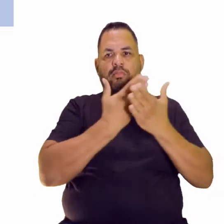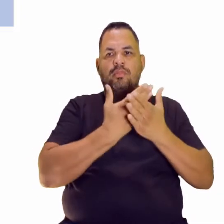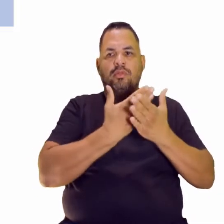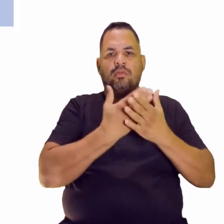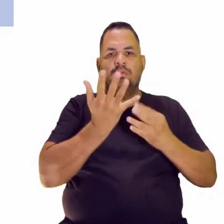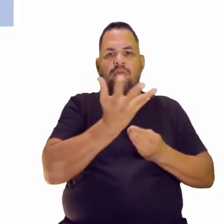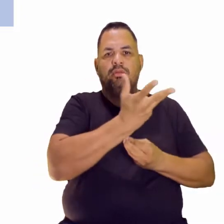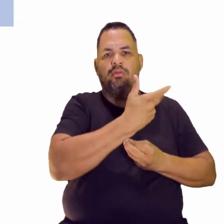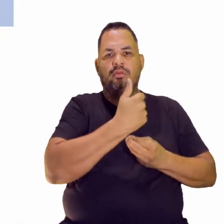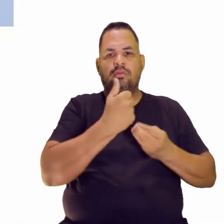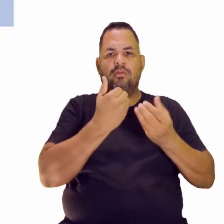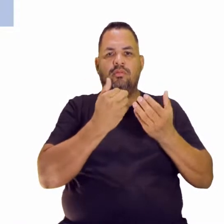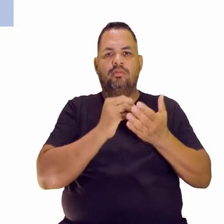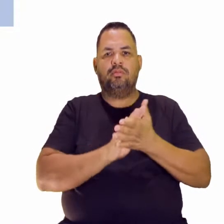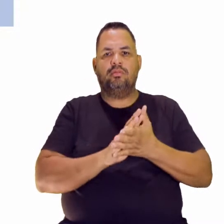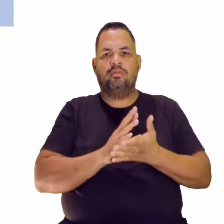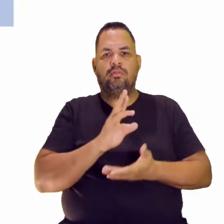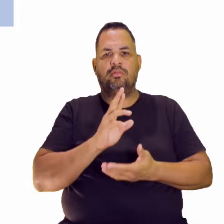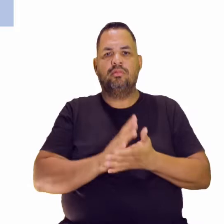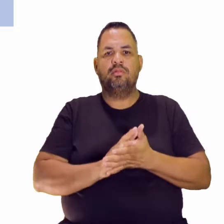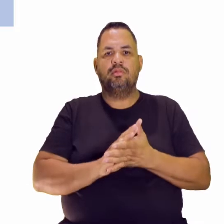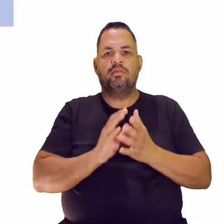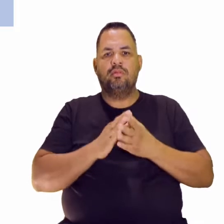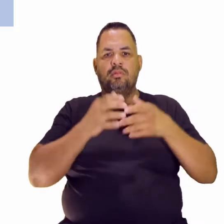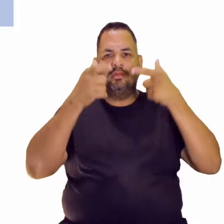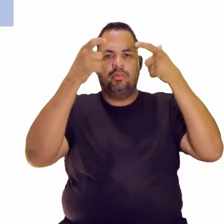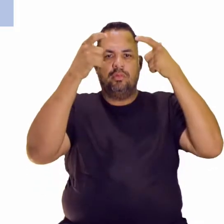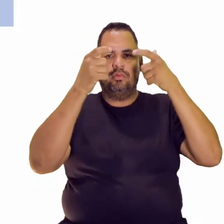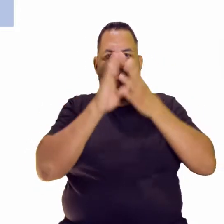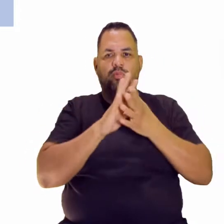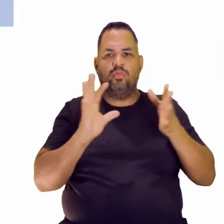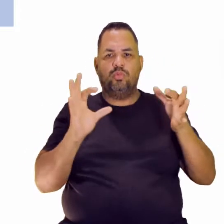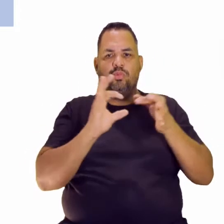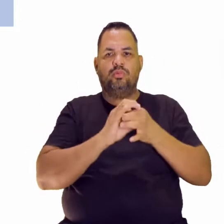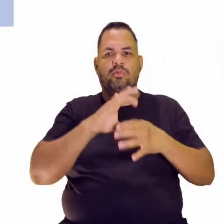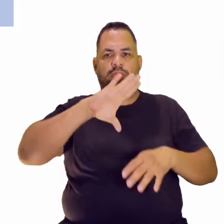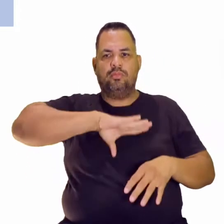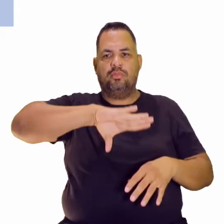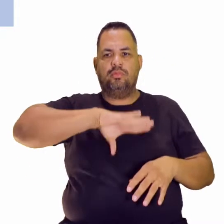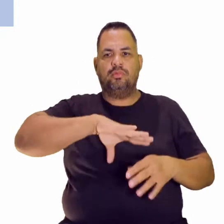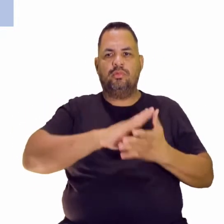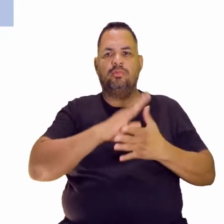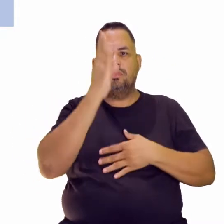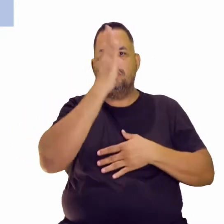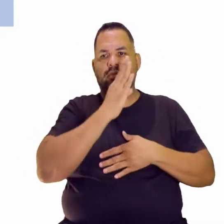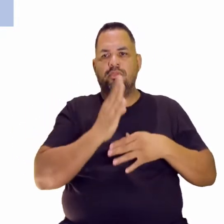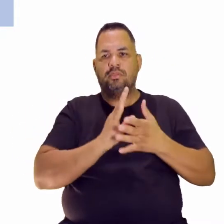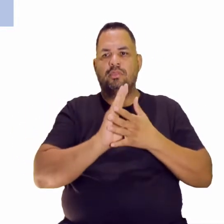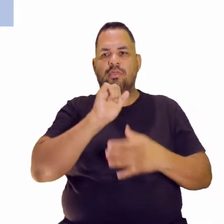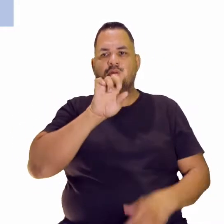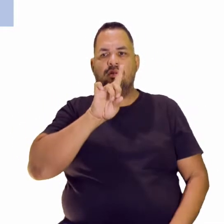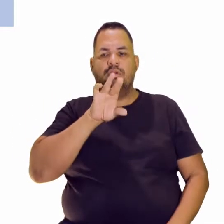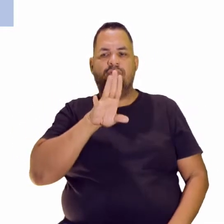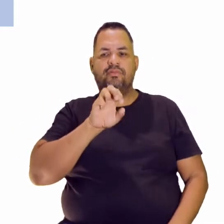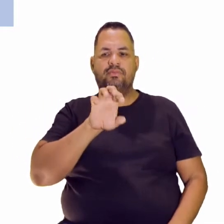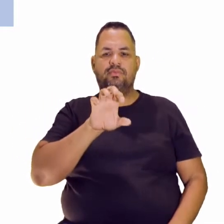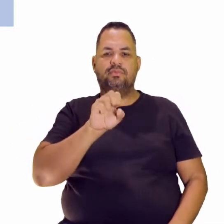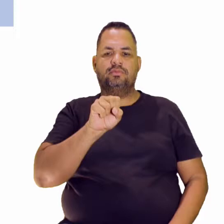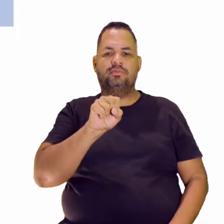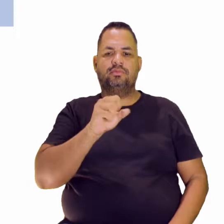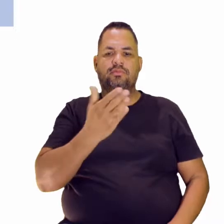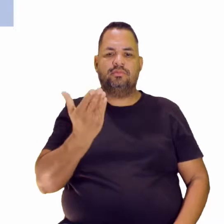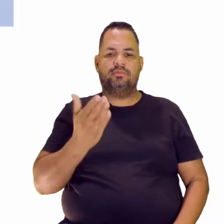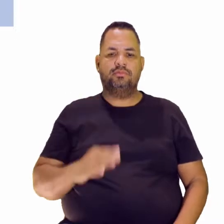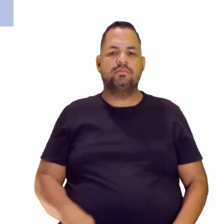Arte no Reino Unido de Portugal, Brasil e Algarves. né? Na parte de